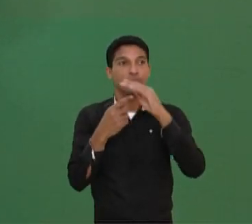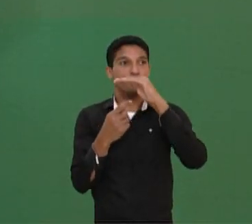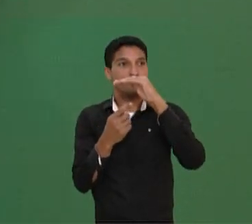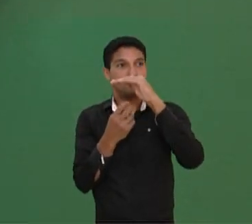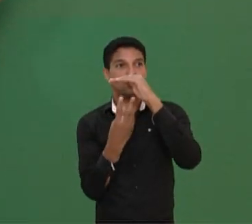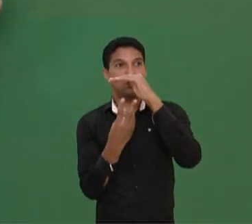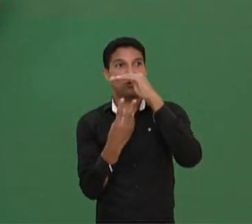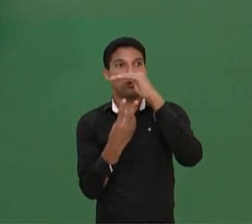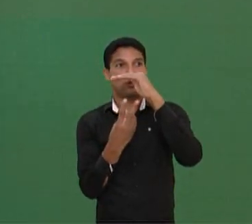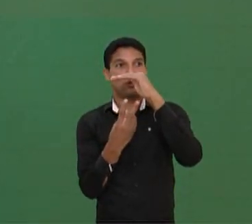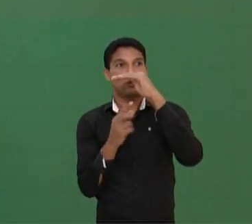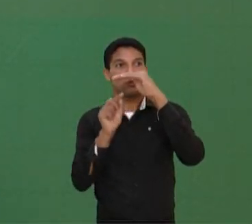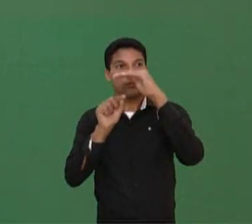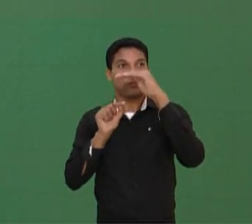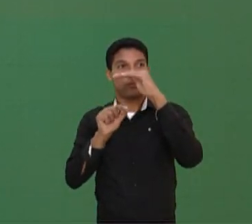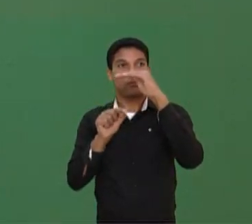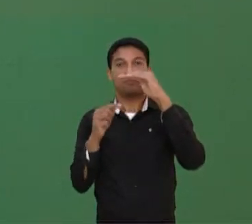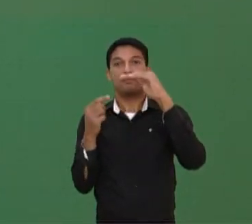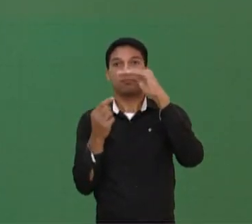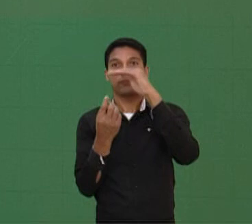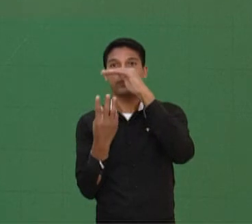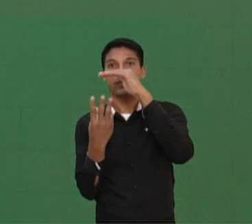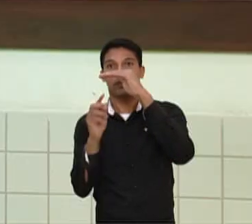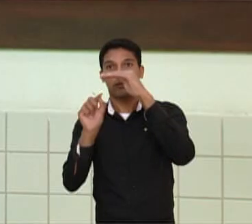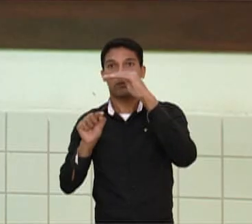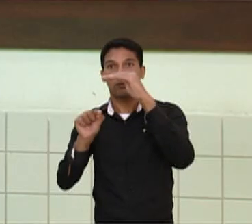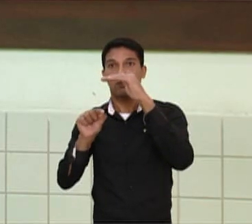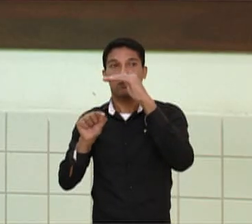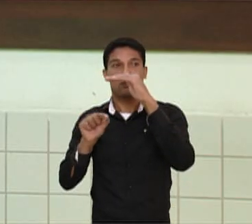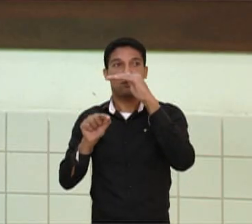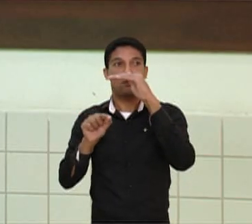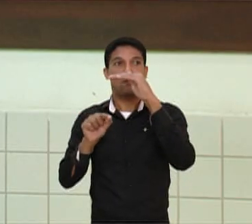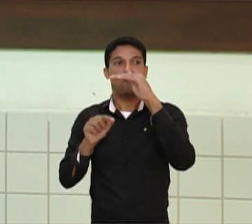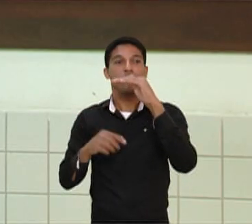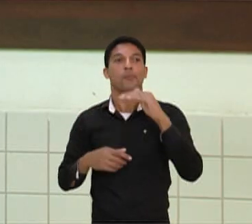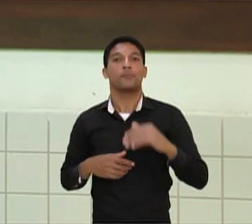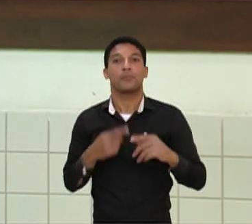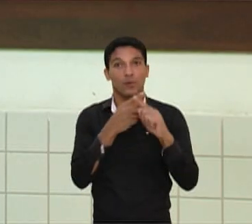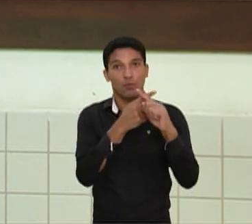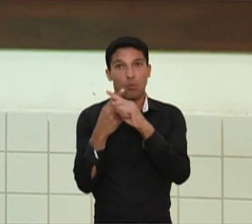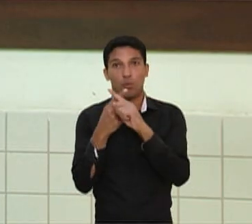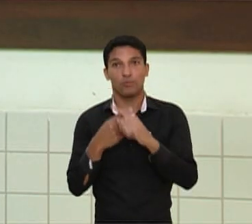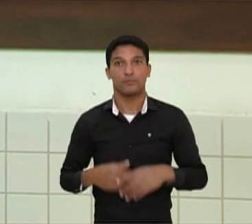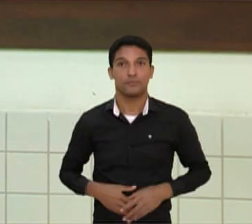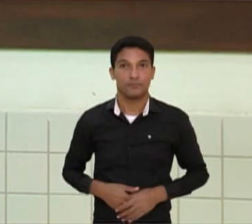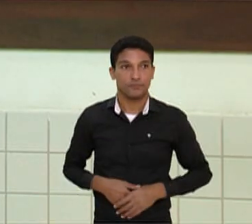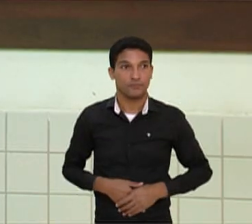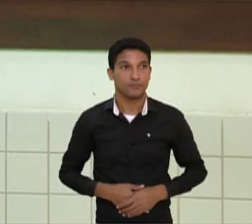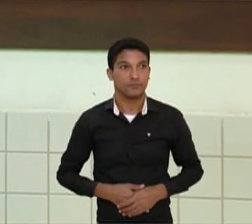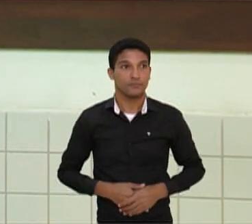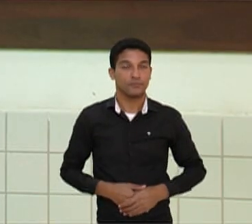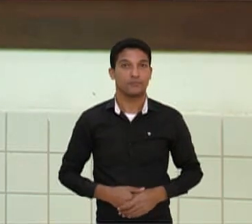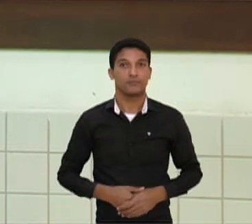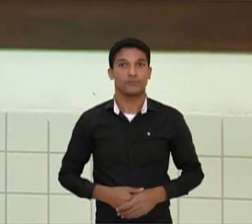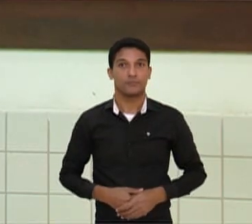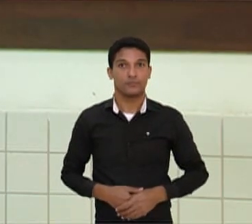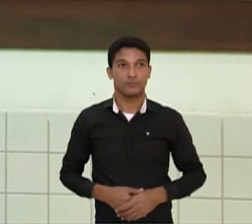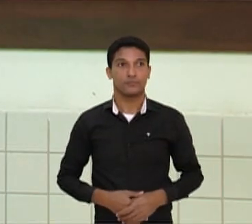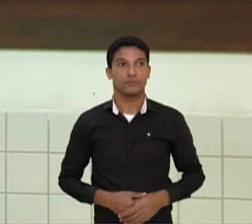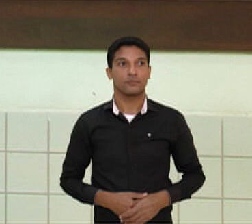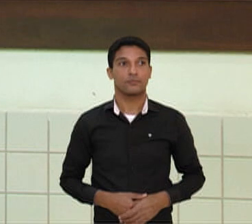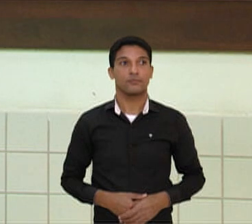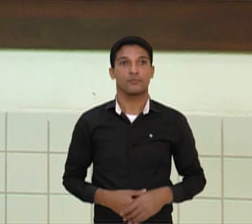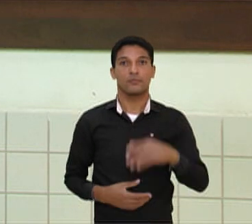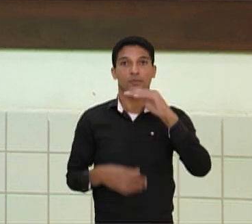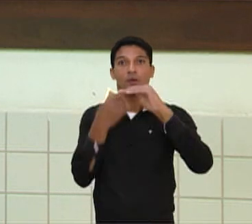fatorial e 3 fatorial, certo? Multiplicamos os dois. Eu vou desenvolver o 6 até chegar